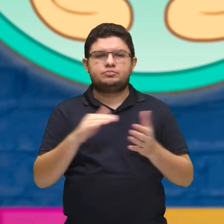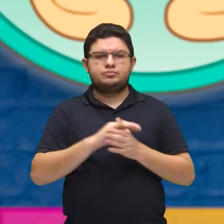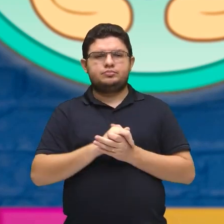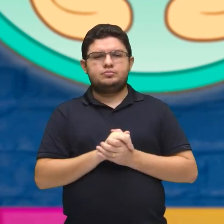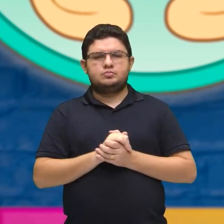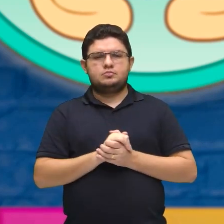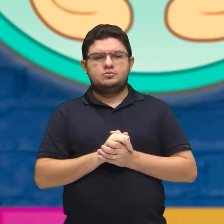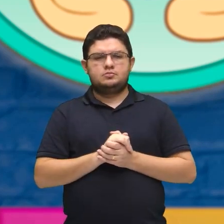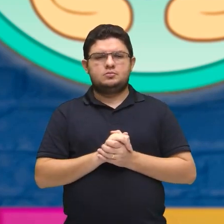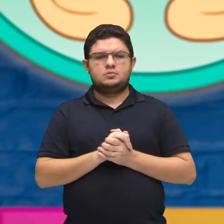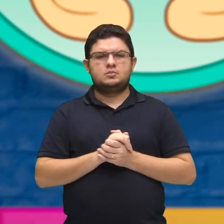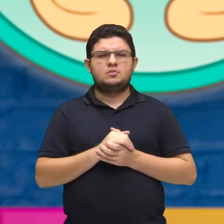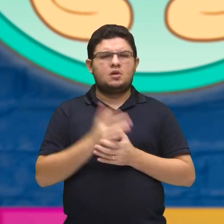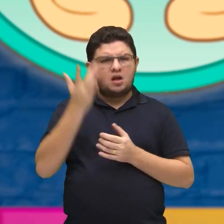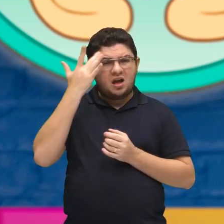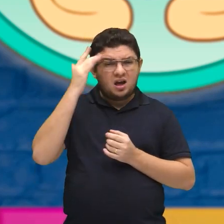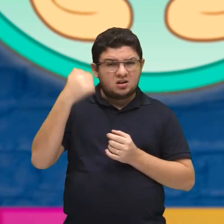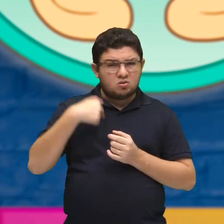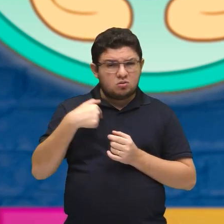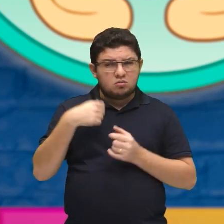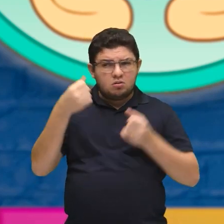Será que eu estou falando muito rápido?